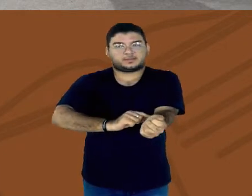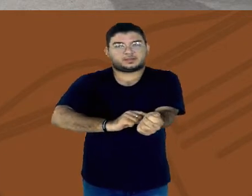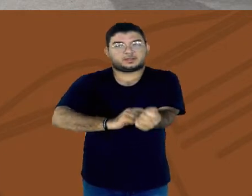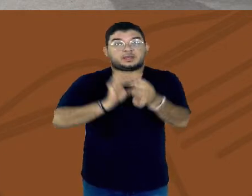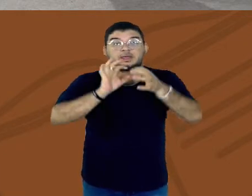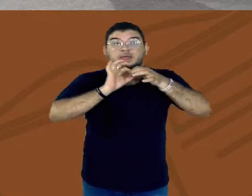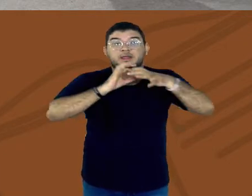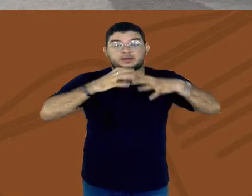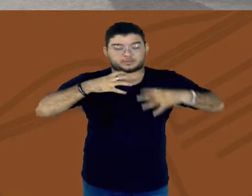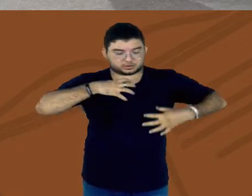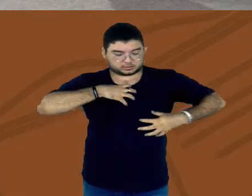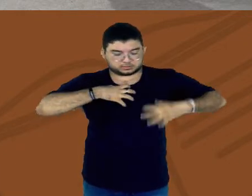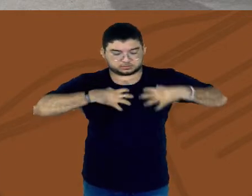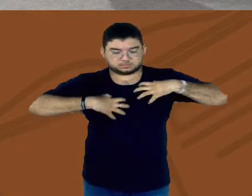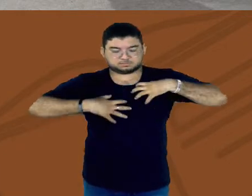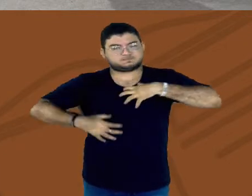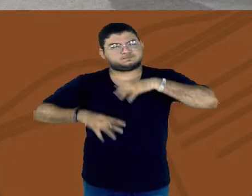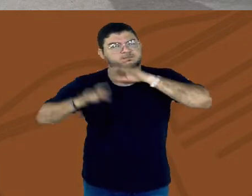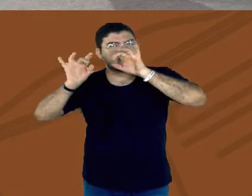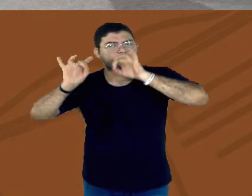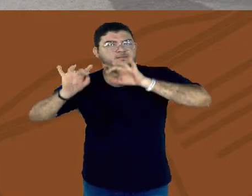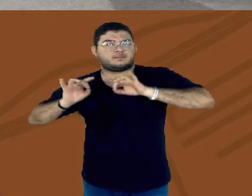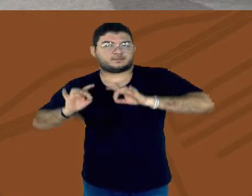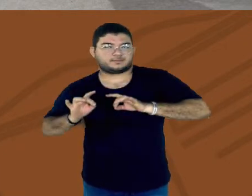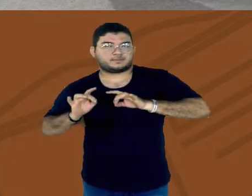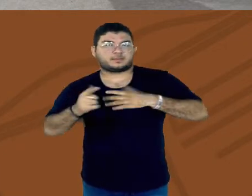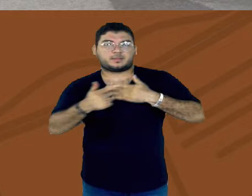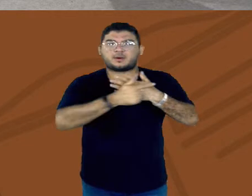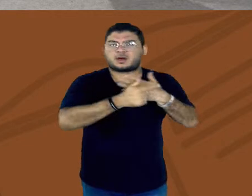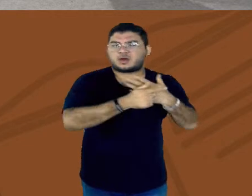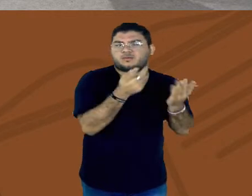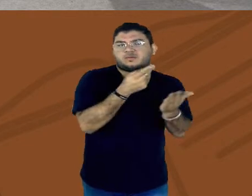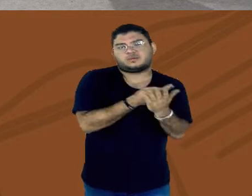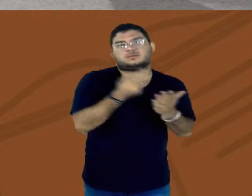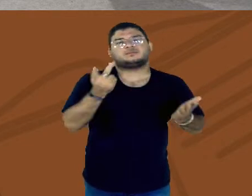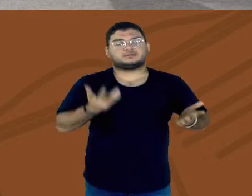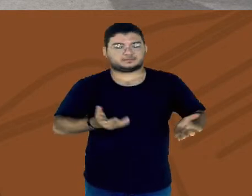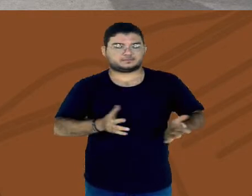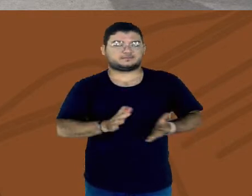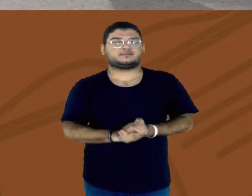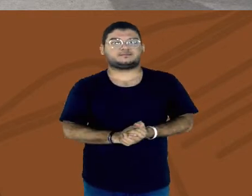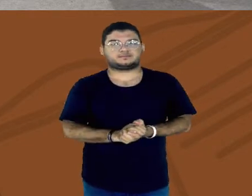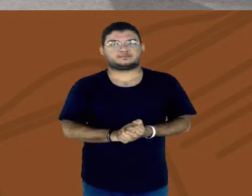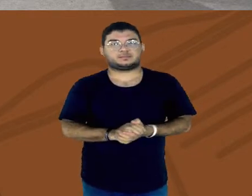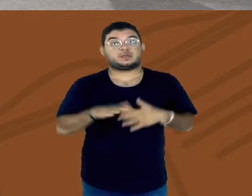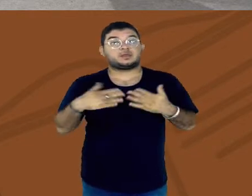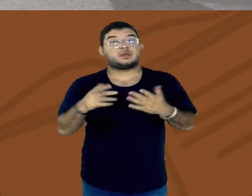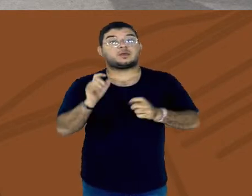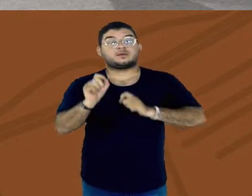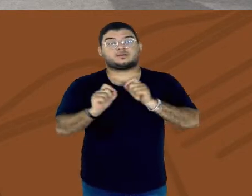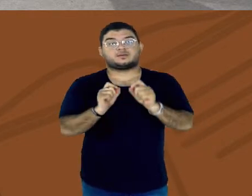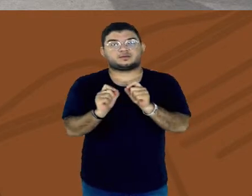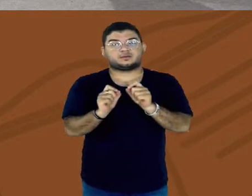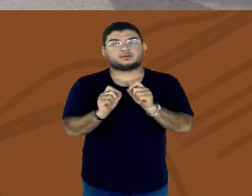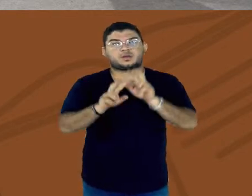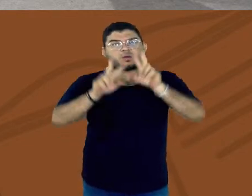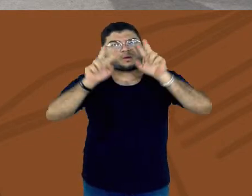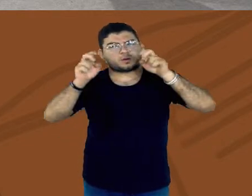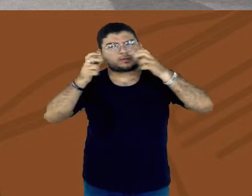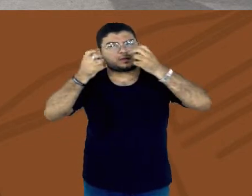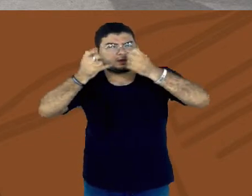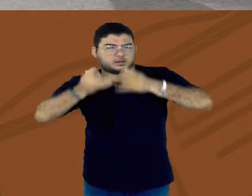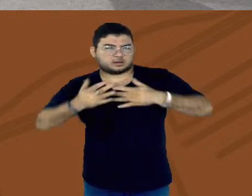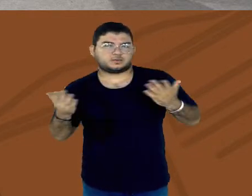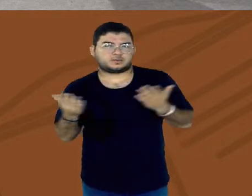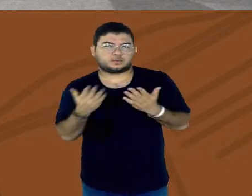ativando órgãos específicos para o desempenho de certas funções. E é justamente sobre isso que nós iremos